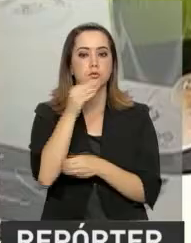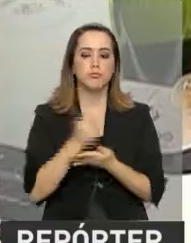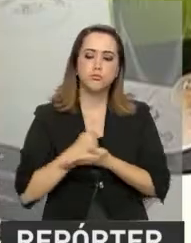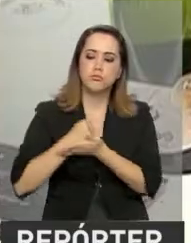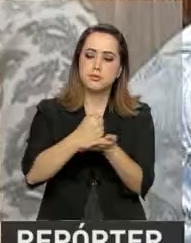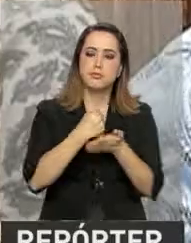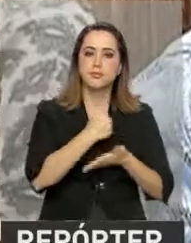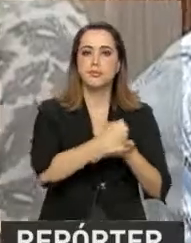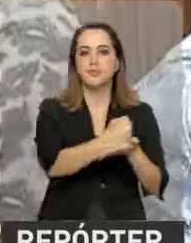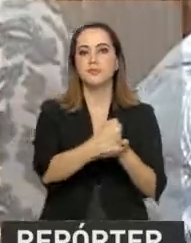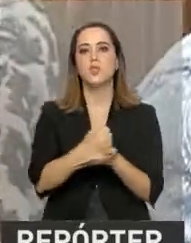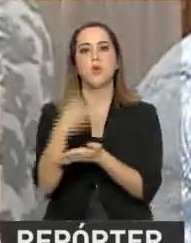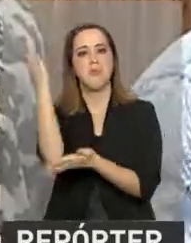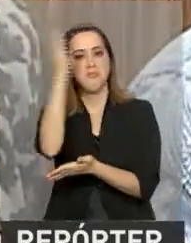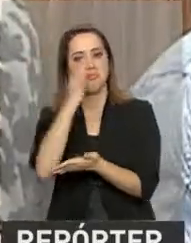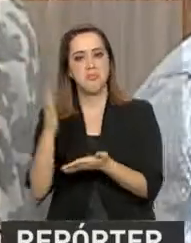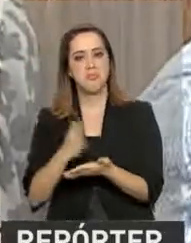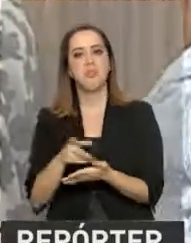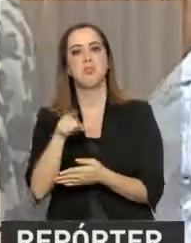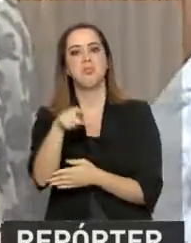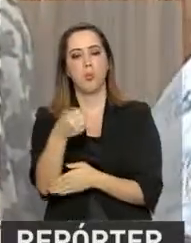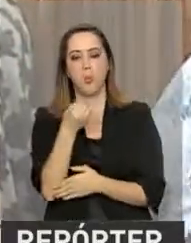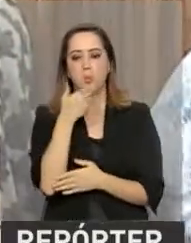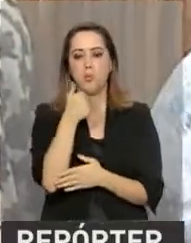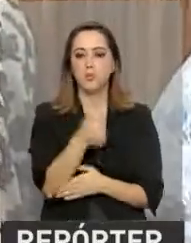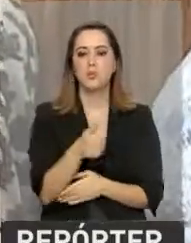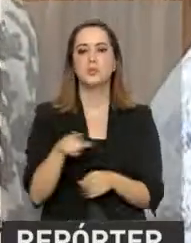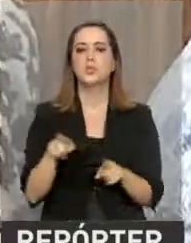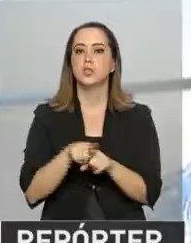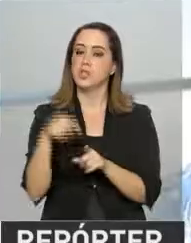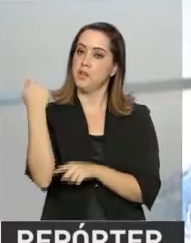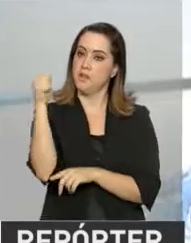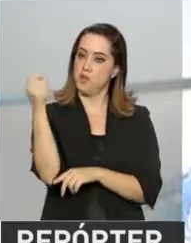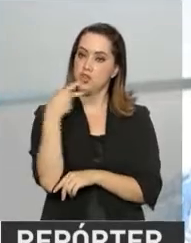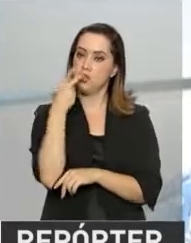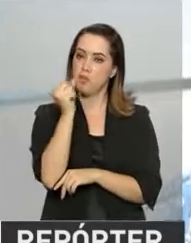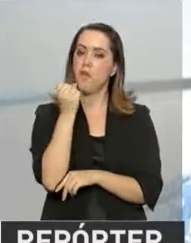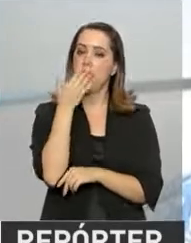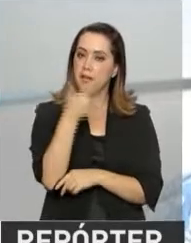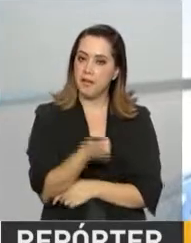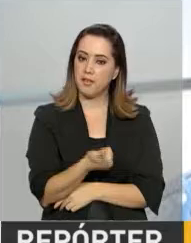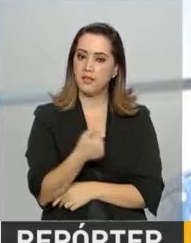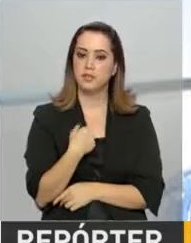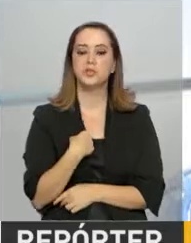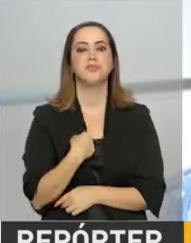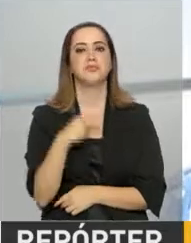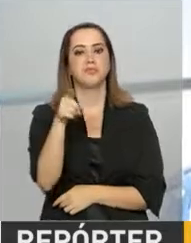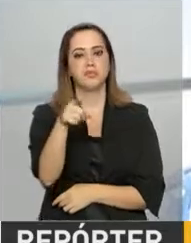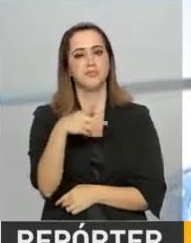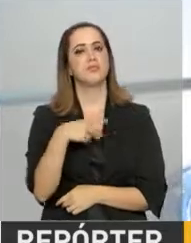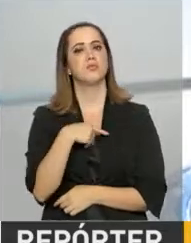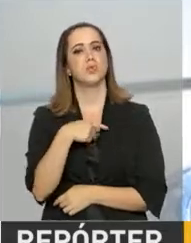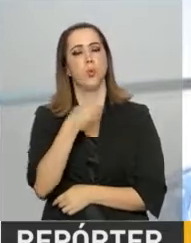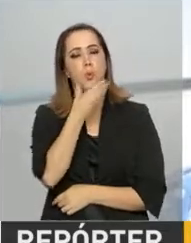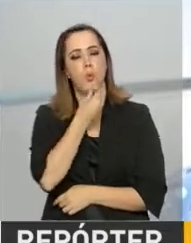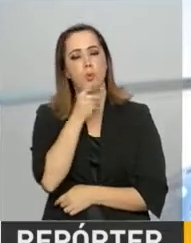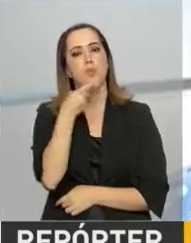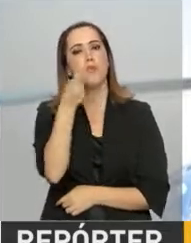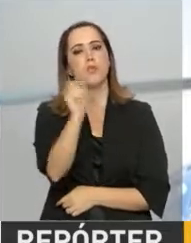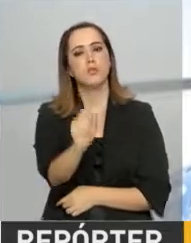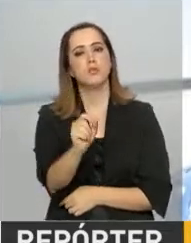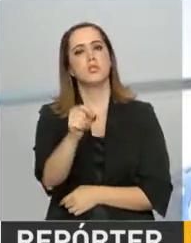melhor na área. E olha que teve aprovação até de argentino. Eu acho que o Brasil tem um potencial muito